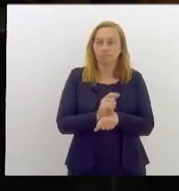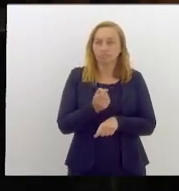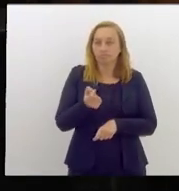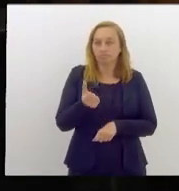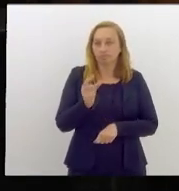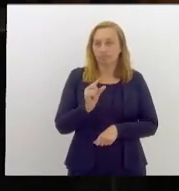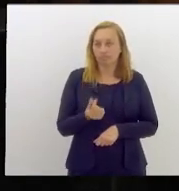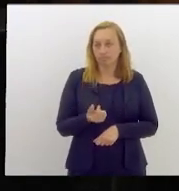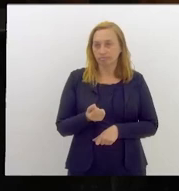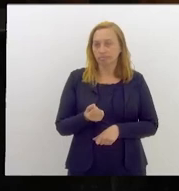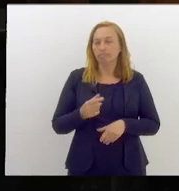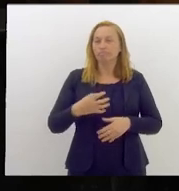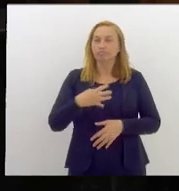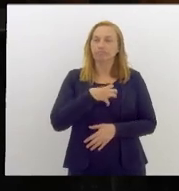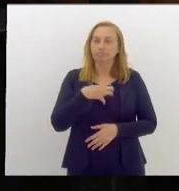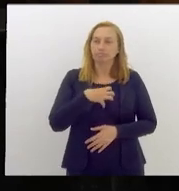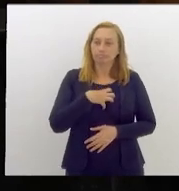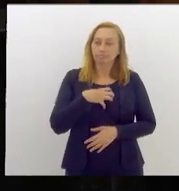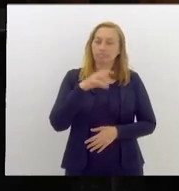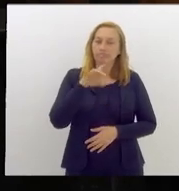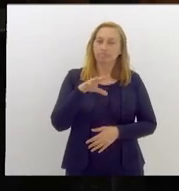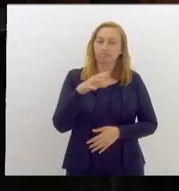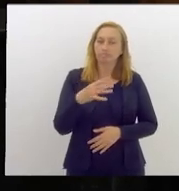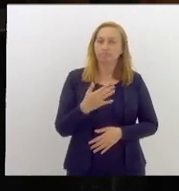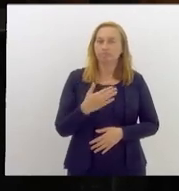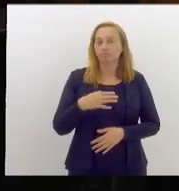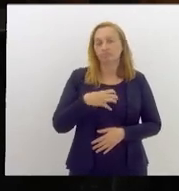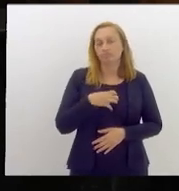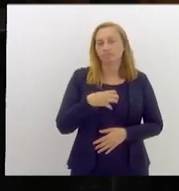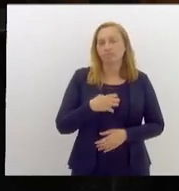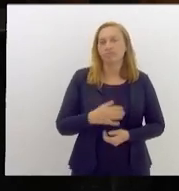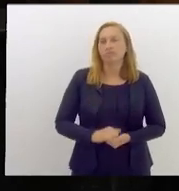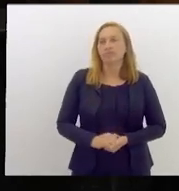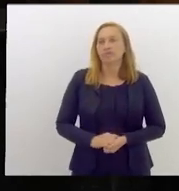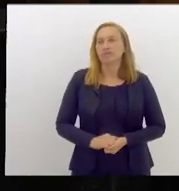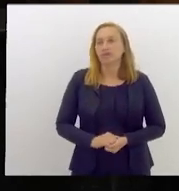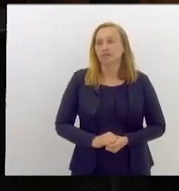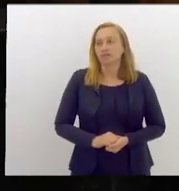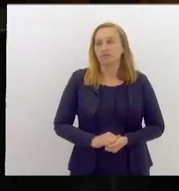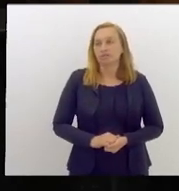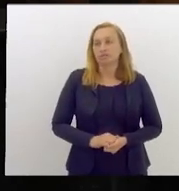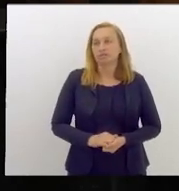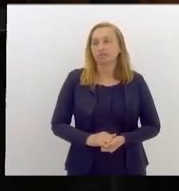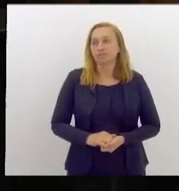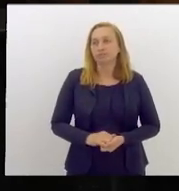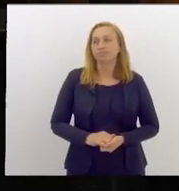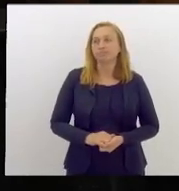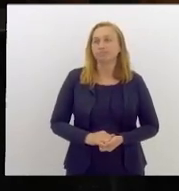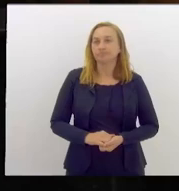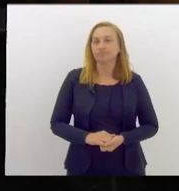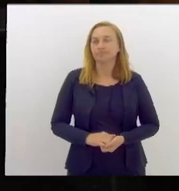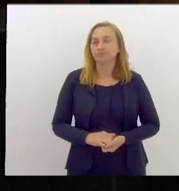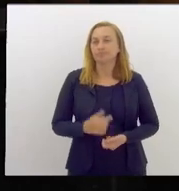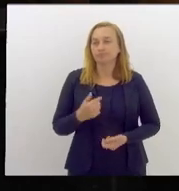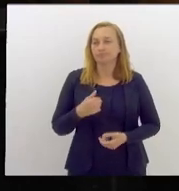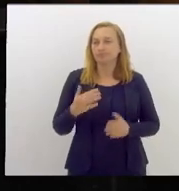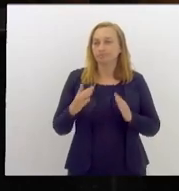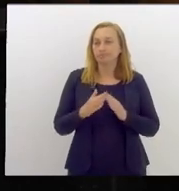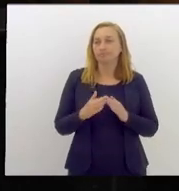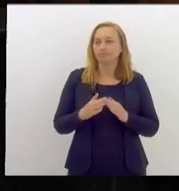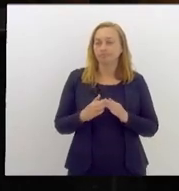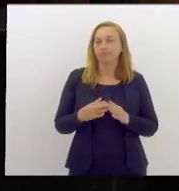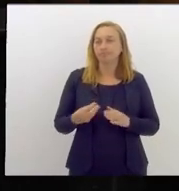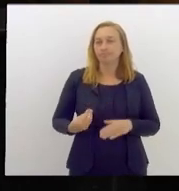e É nesse sentido e só nesse sentido é que historicamente desde que eu tô nessa casa